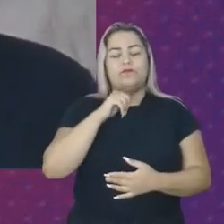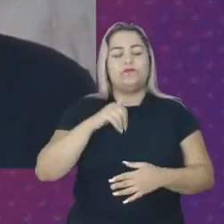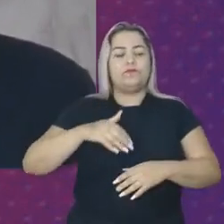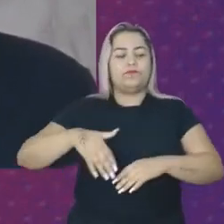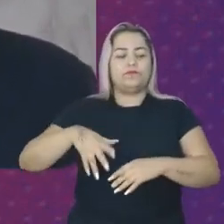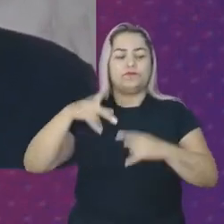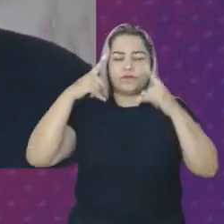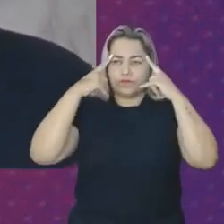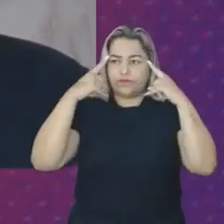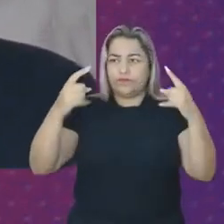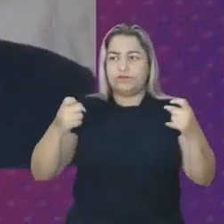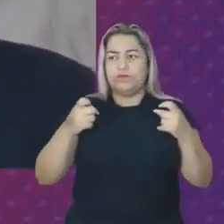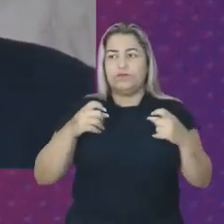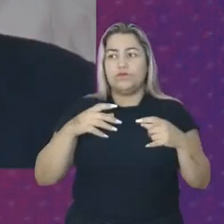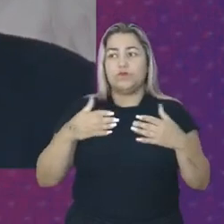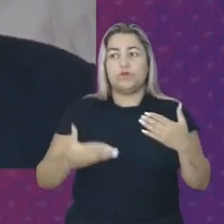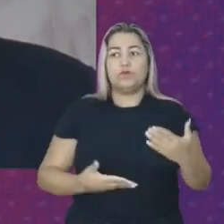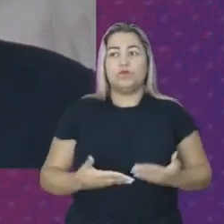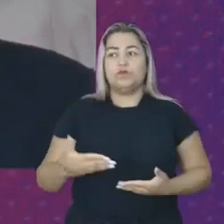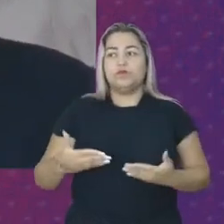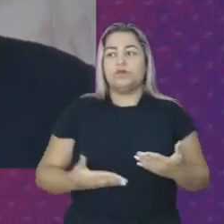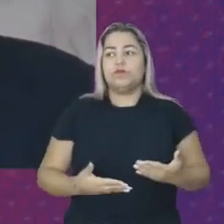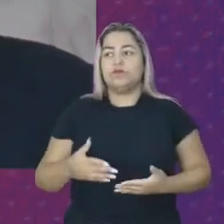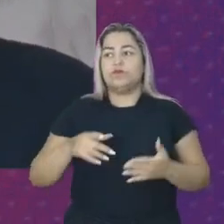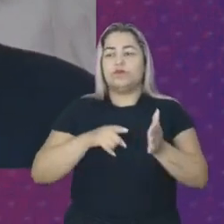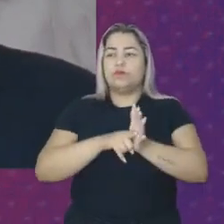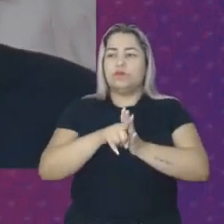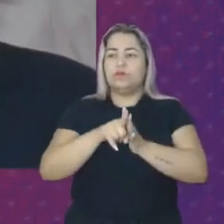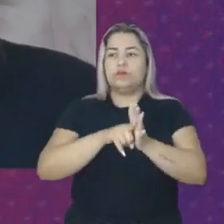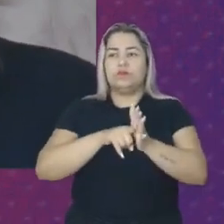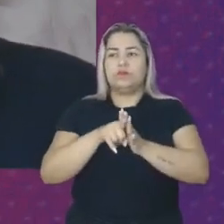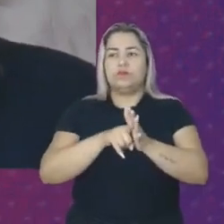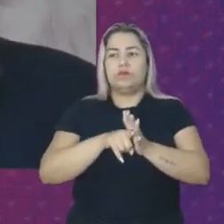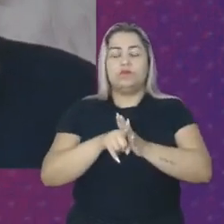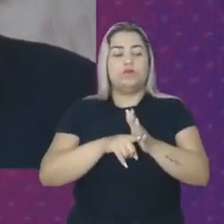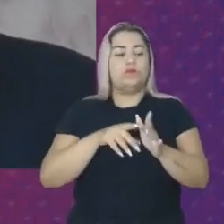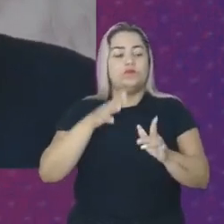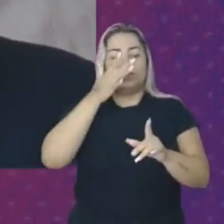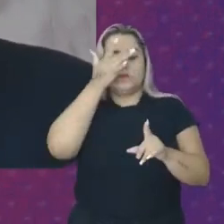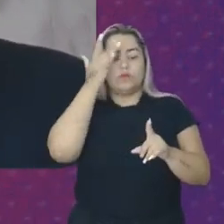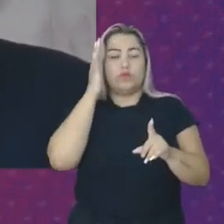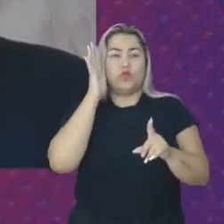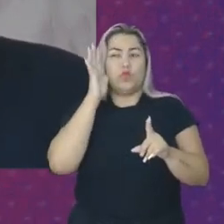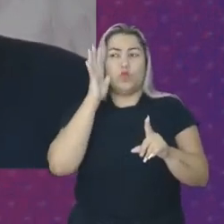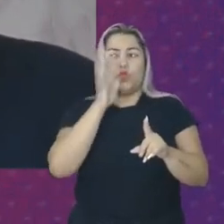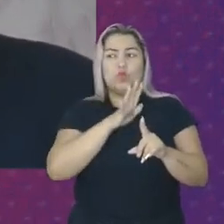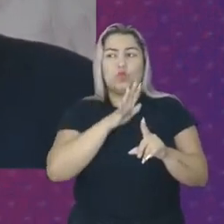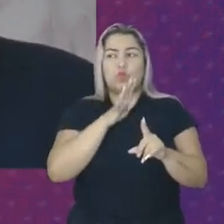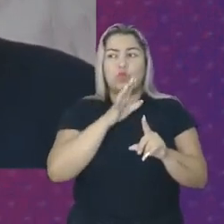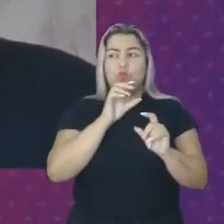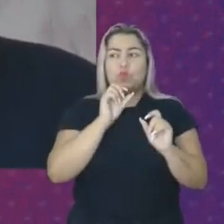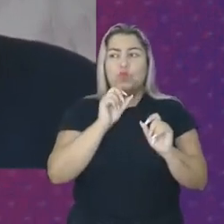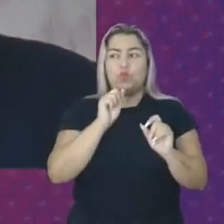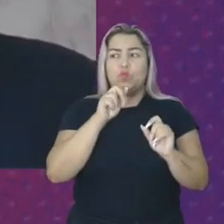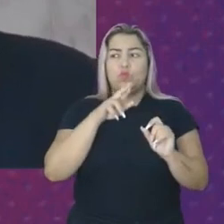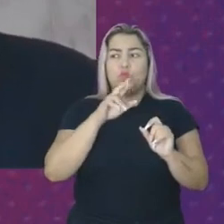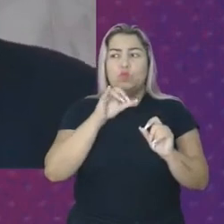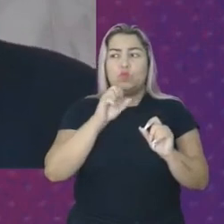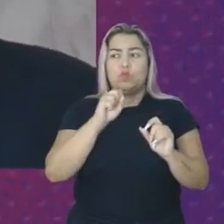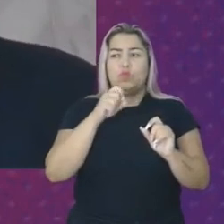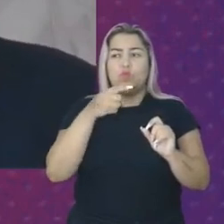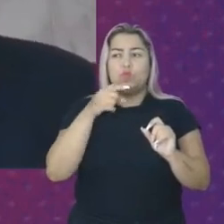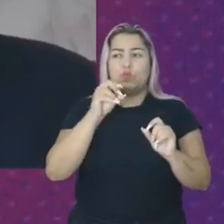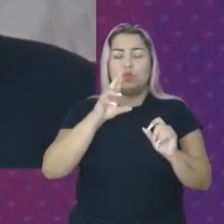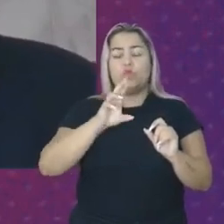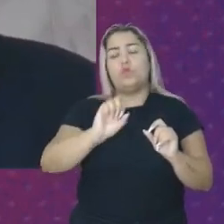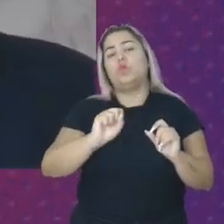violência nos serviços e para apurar e punir os agressores e para apurar e punir